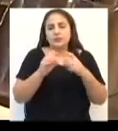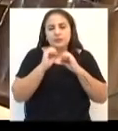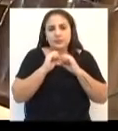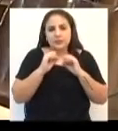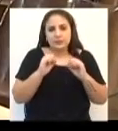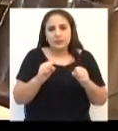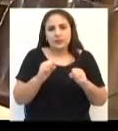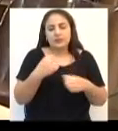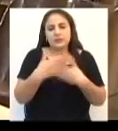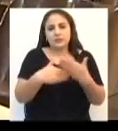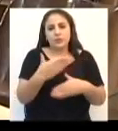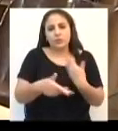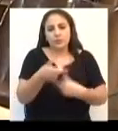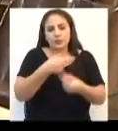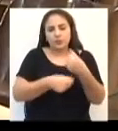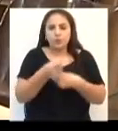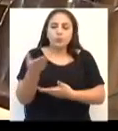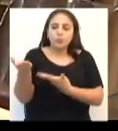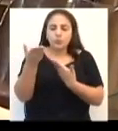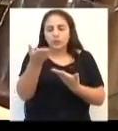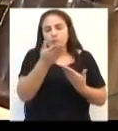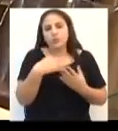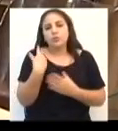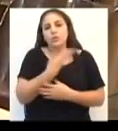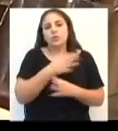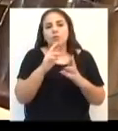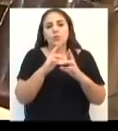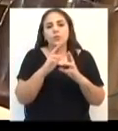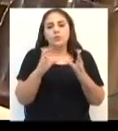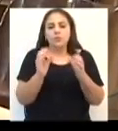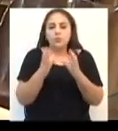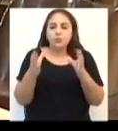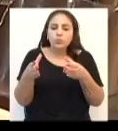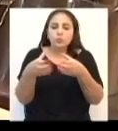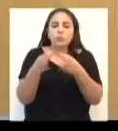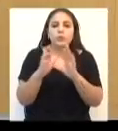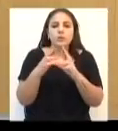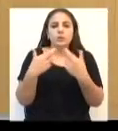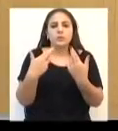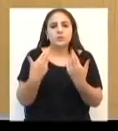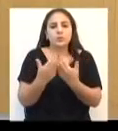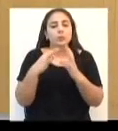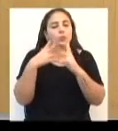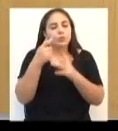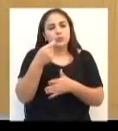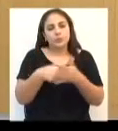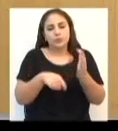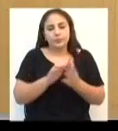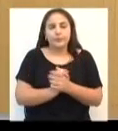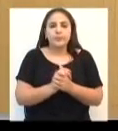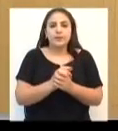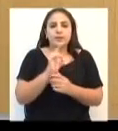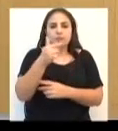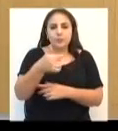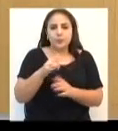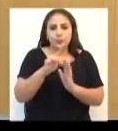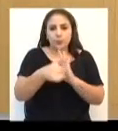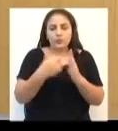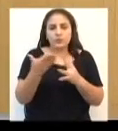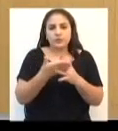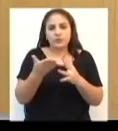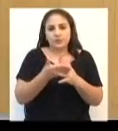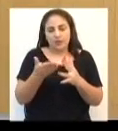de Desenvolvimento Econômico será convidado, enfim, nós vamos reunir todos os atores. E no segundo bloco, uma entrevista sobre